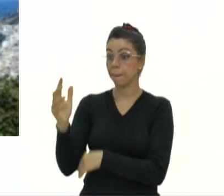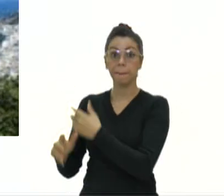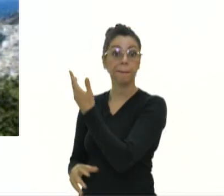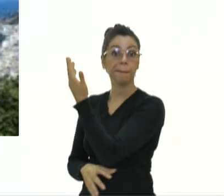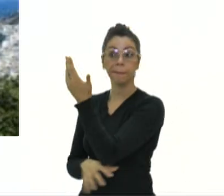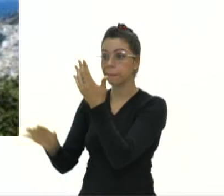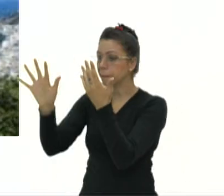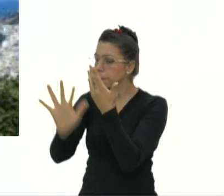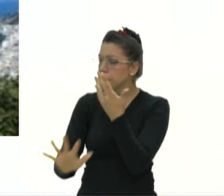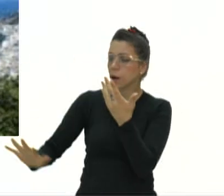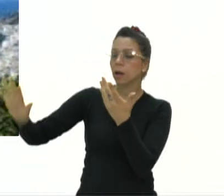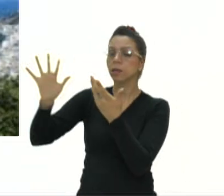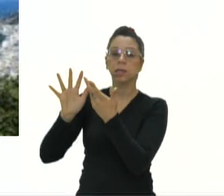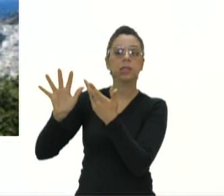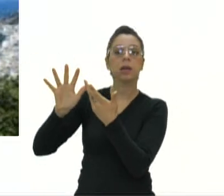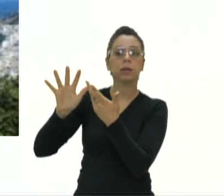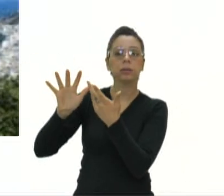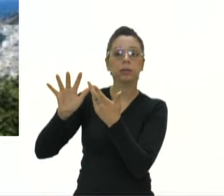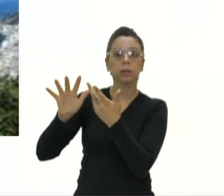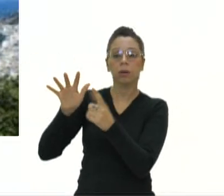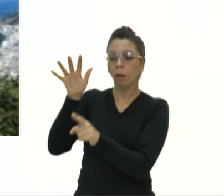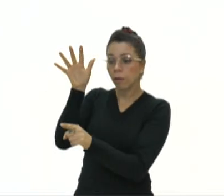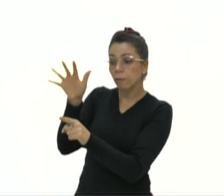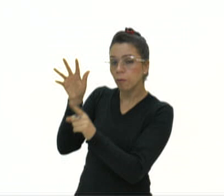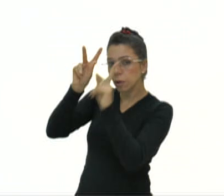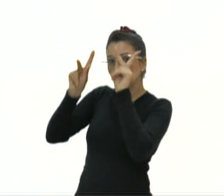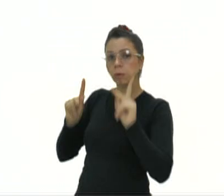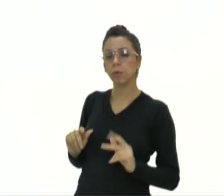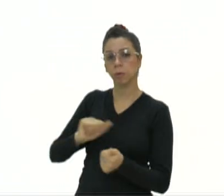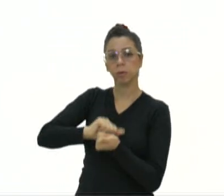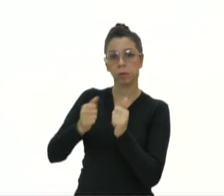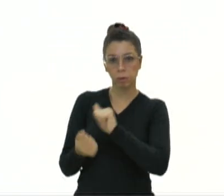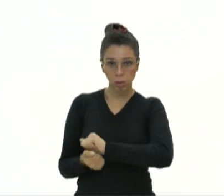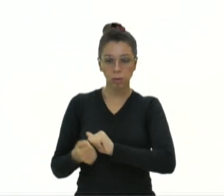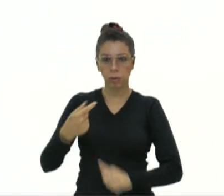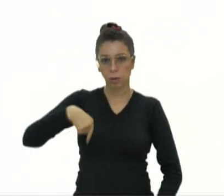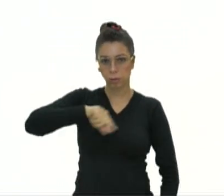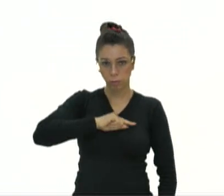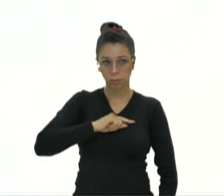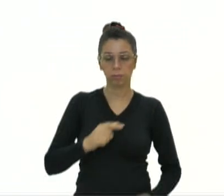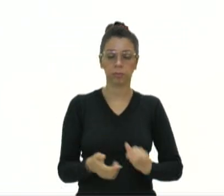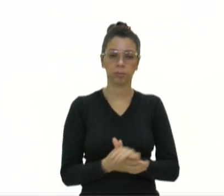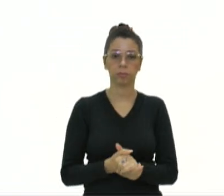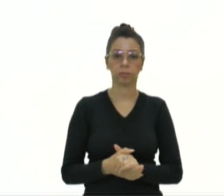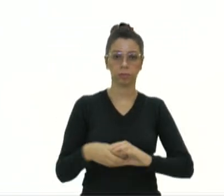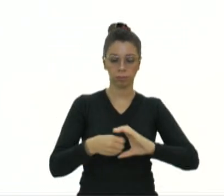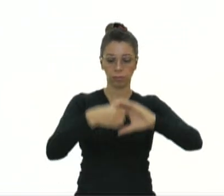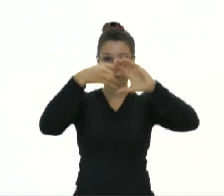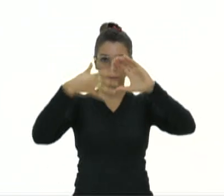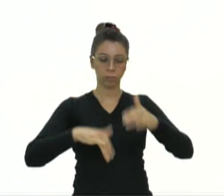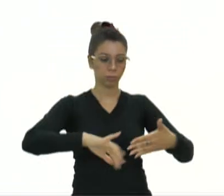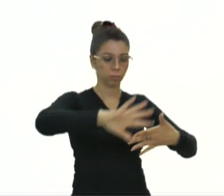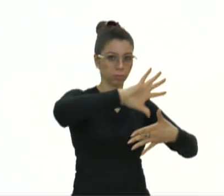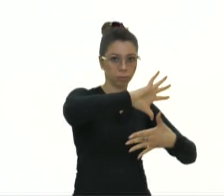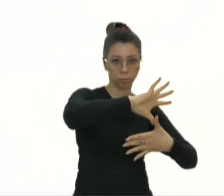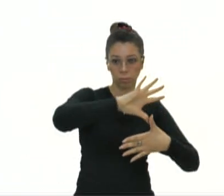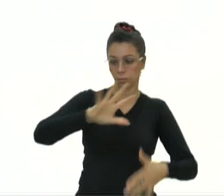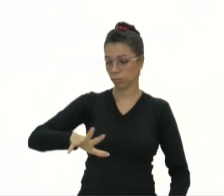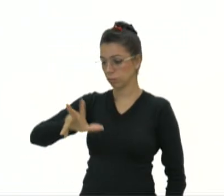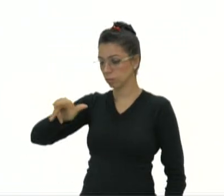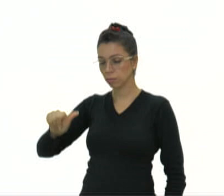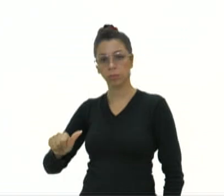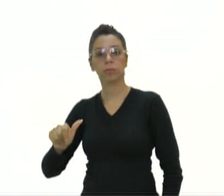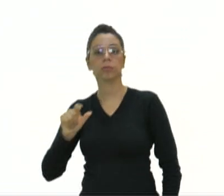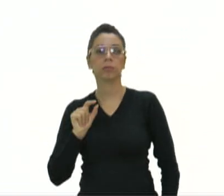logicamente aquela que se adapta às nossas necessidades. Isso, dentro de uma caracterização americana e africana, vai